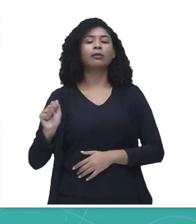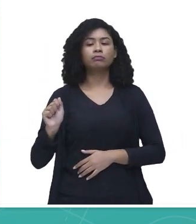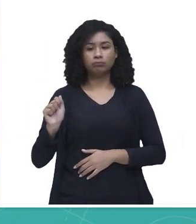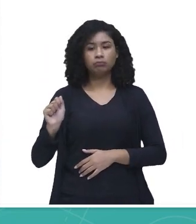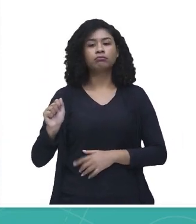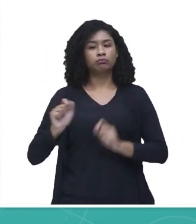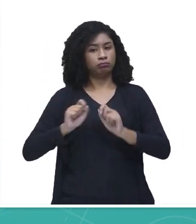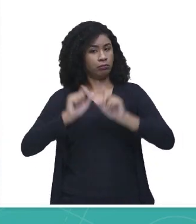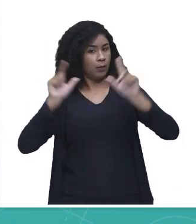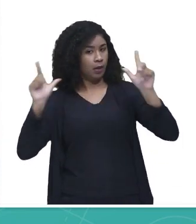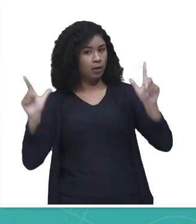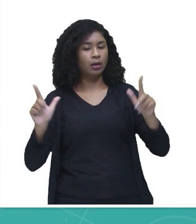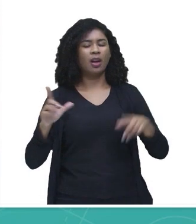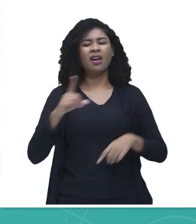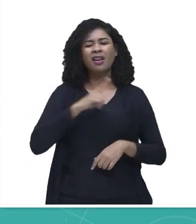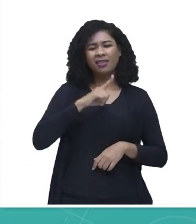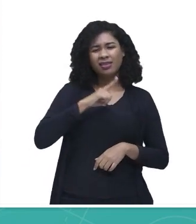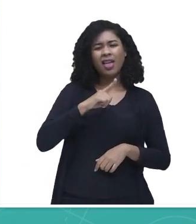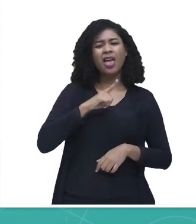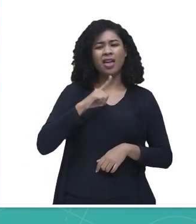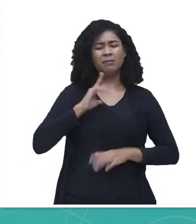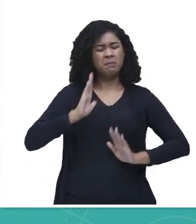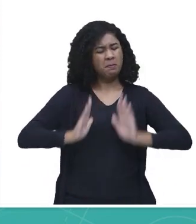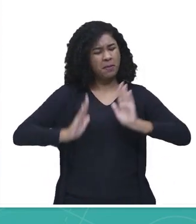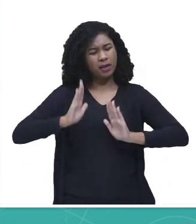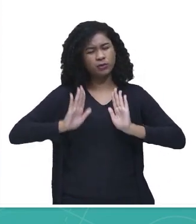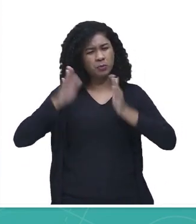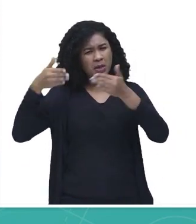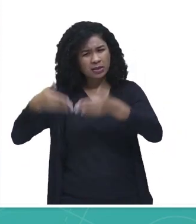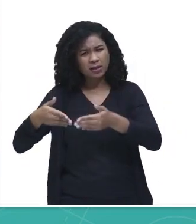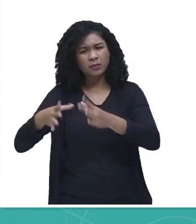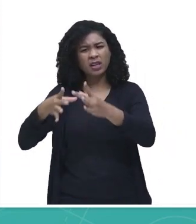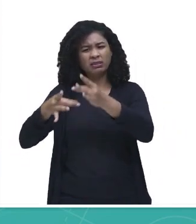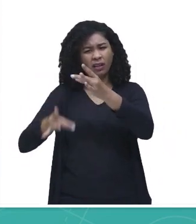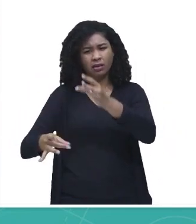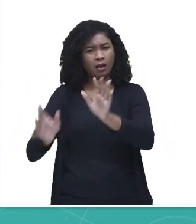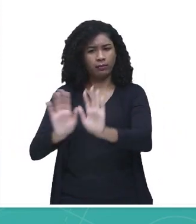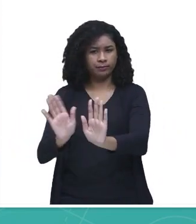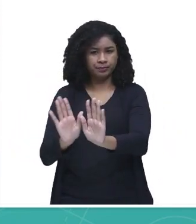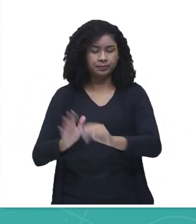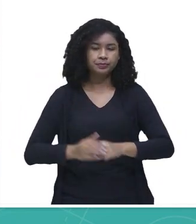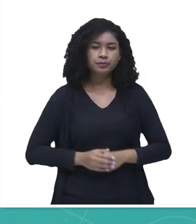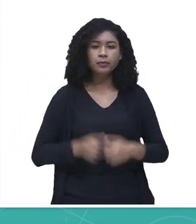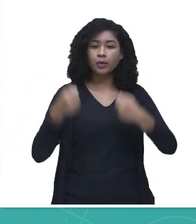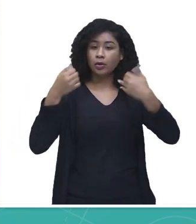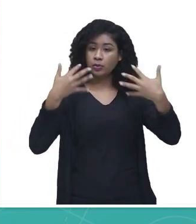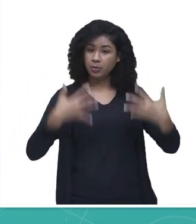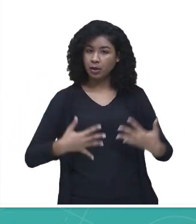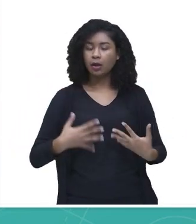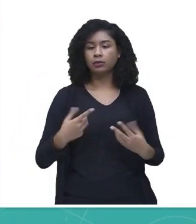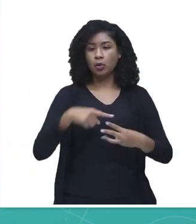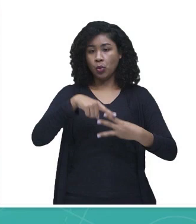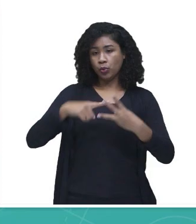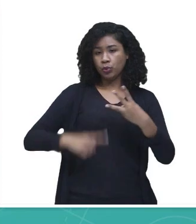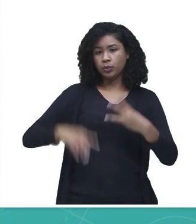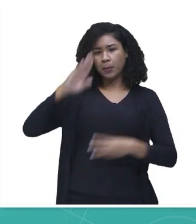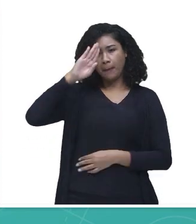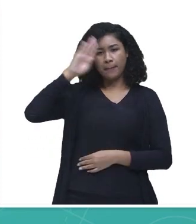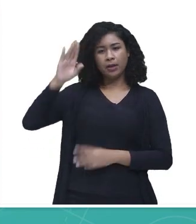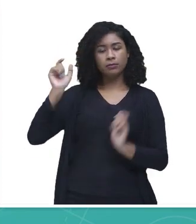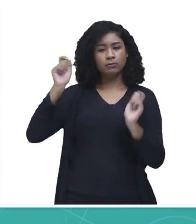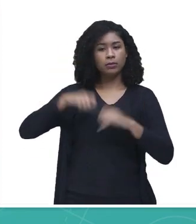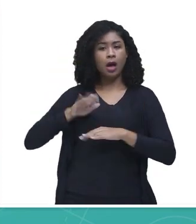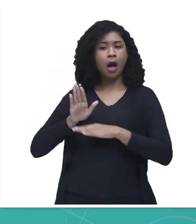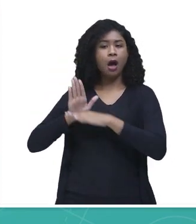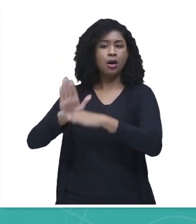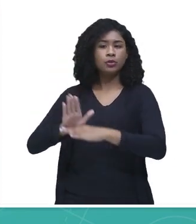gente não vai entrar nesses detalhes. E aí o que vai acontecer? Luz solar, gás carbônico e água vão ali